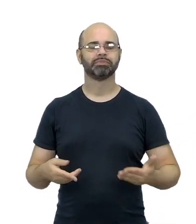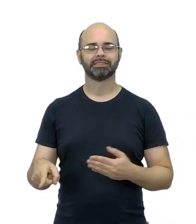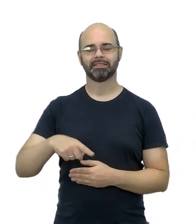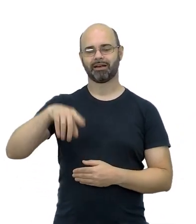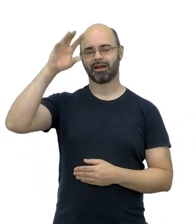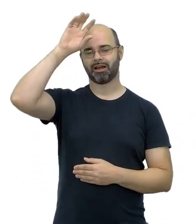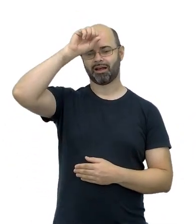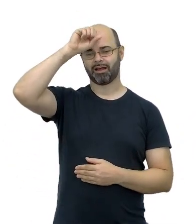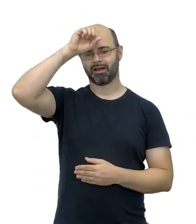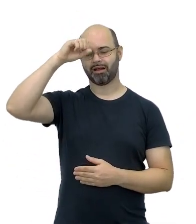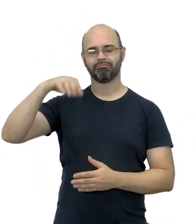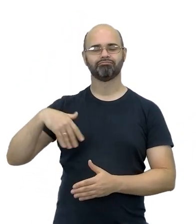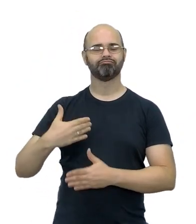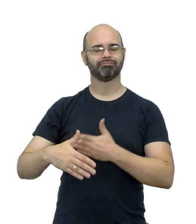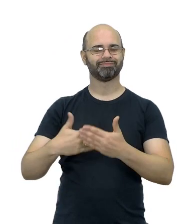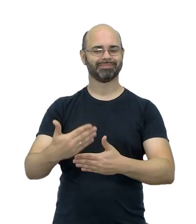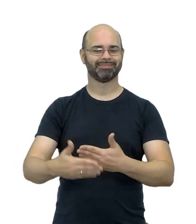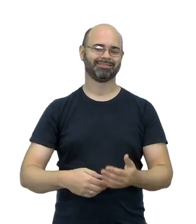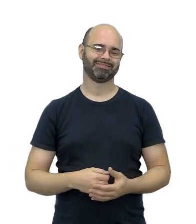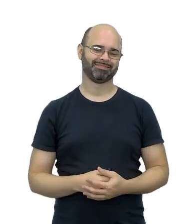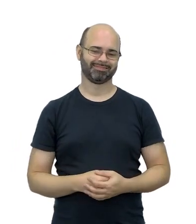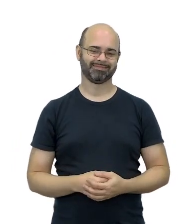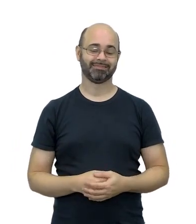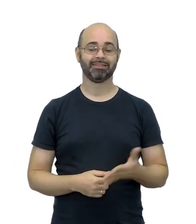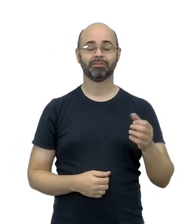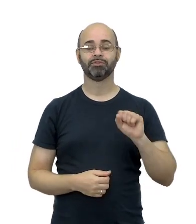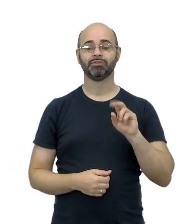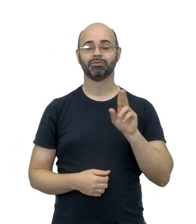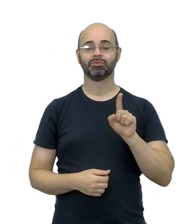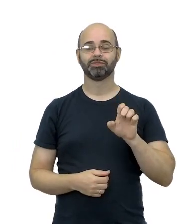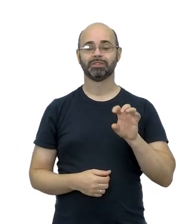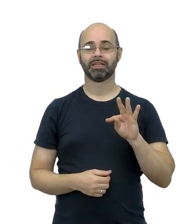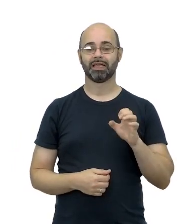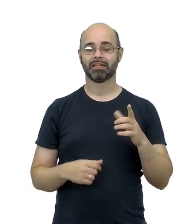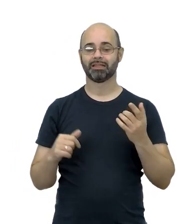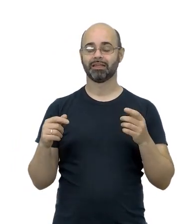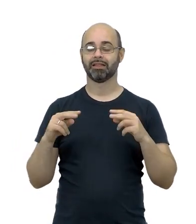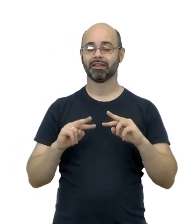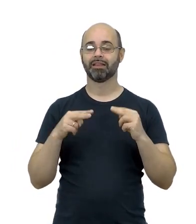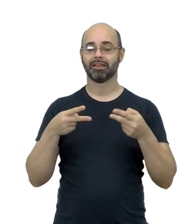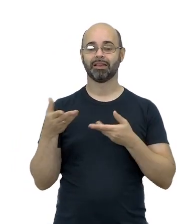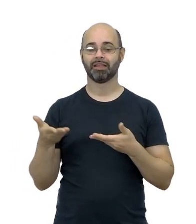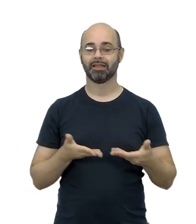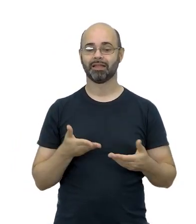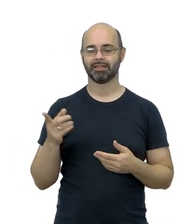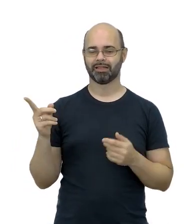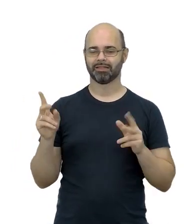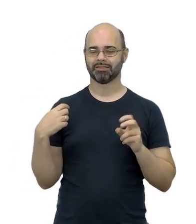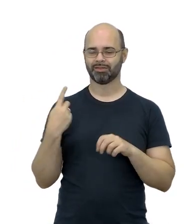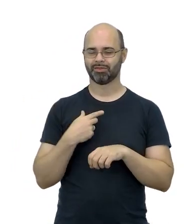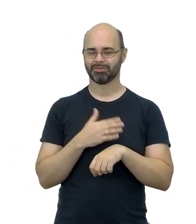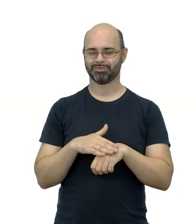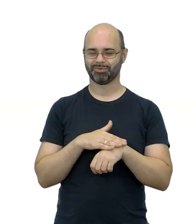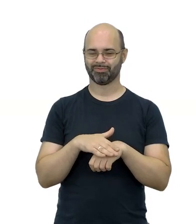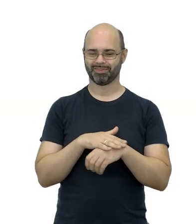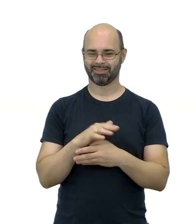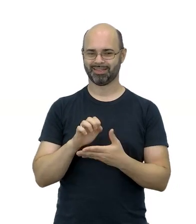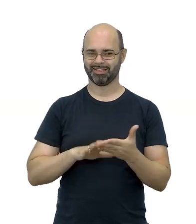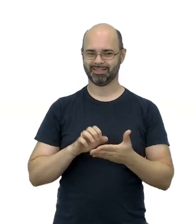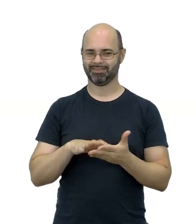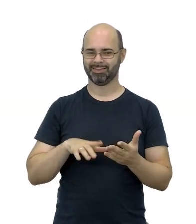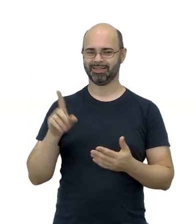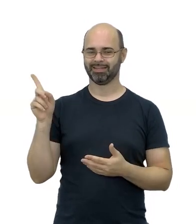pensamento. E aí a Suzete vai trazer para nós um link que vai também referenciar isso que nós estamos falando através das